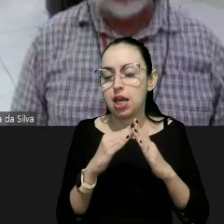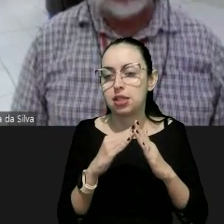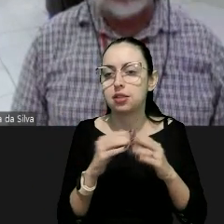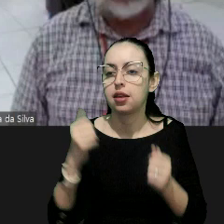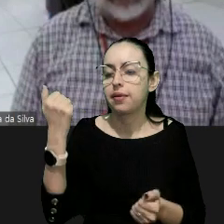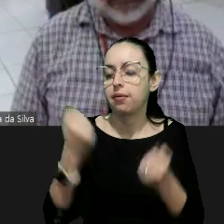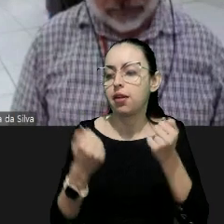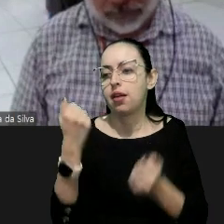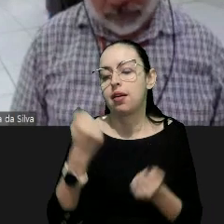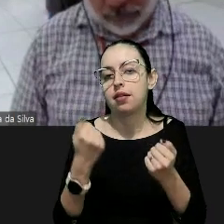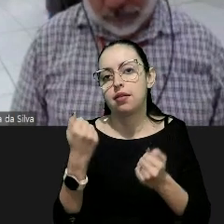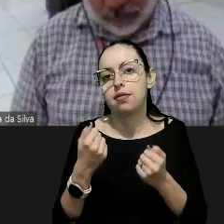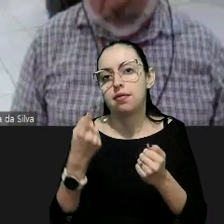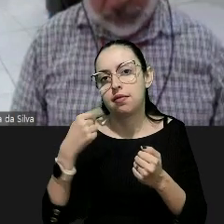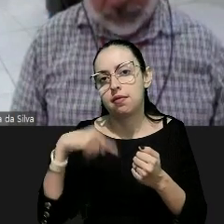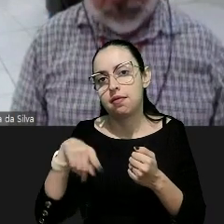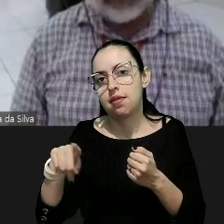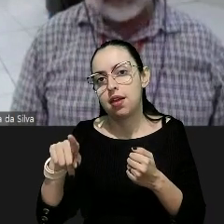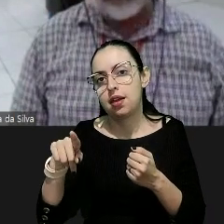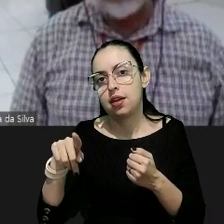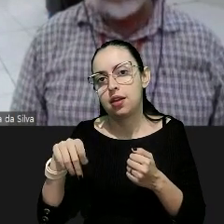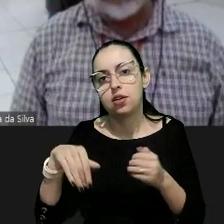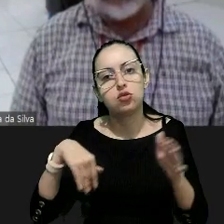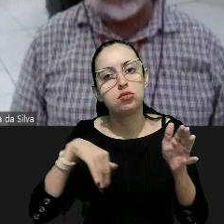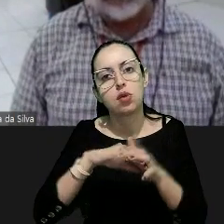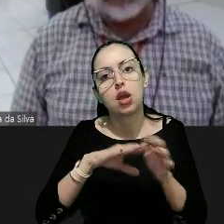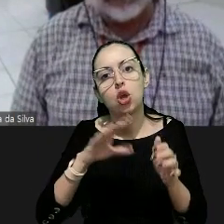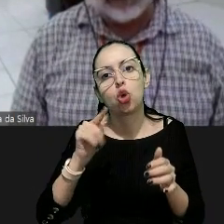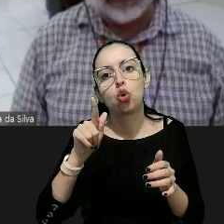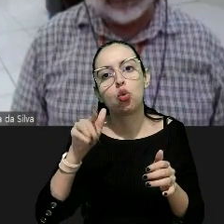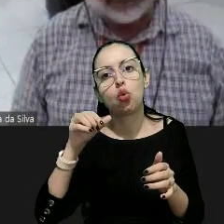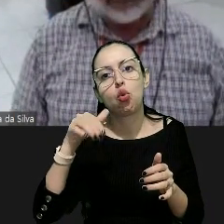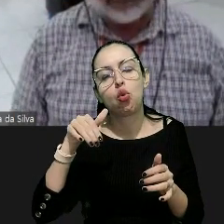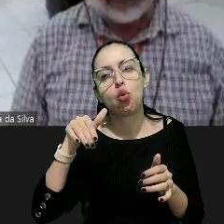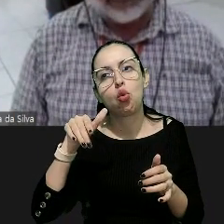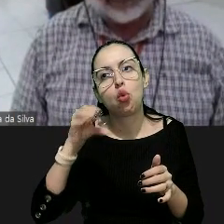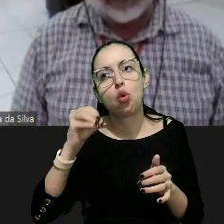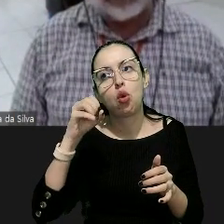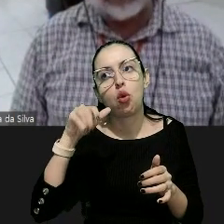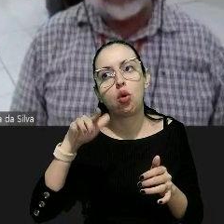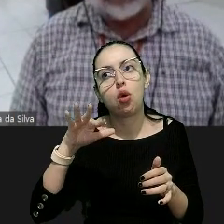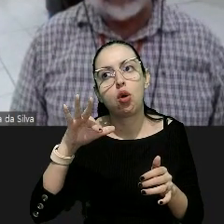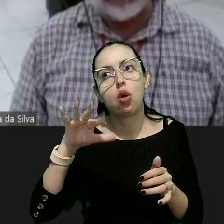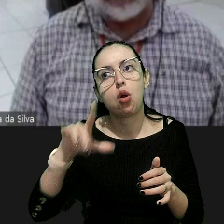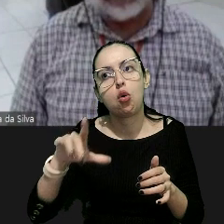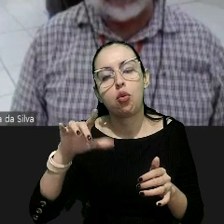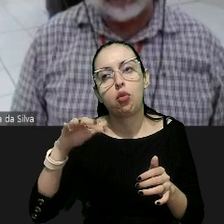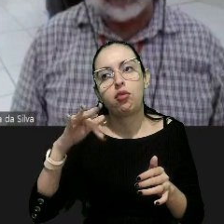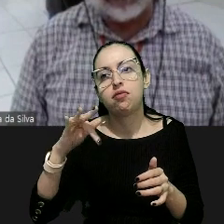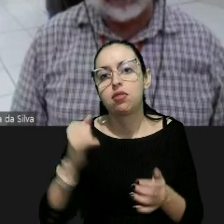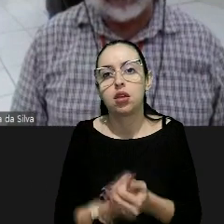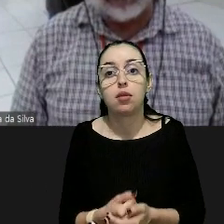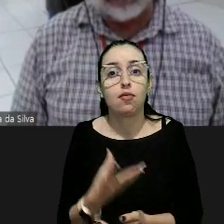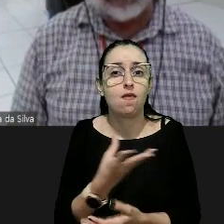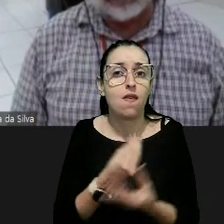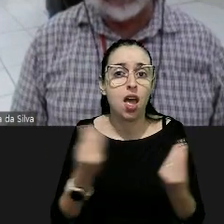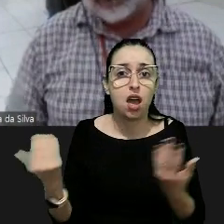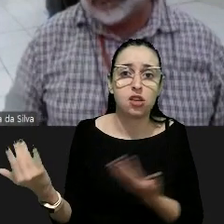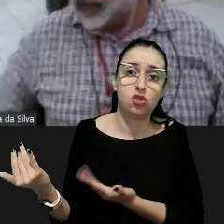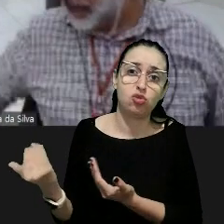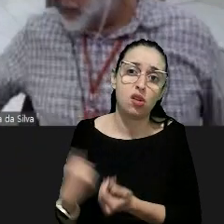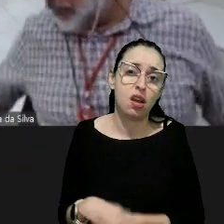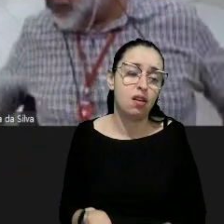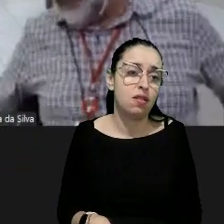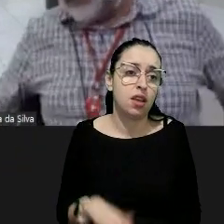Ele mora sozinho. Ele pega o carro dele e vai jogar golfe. E tem um monte de gente que não